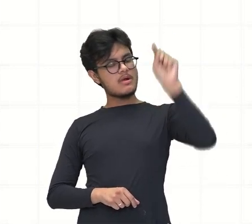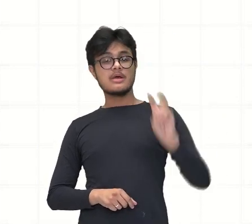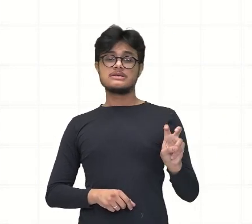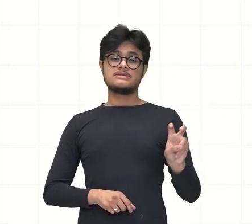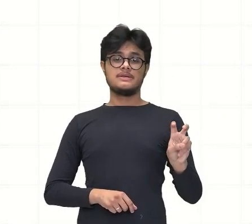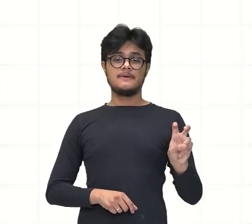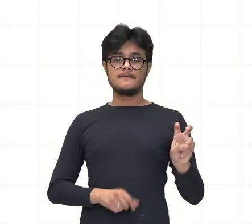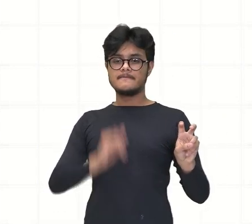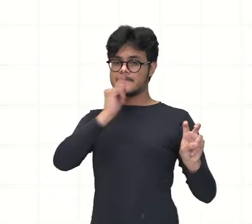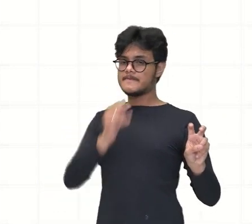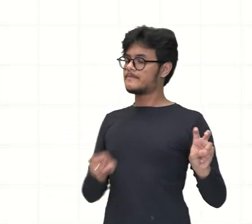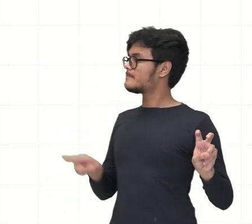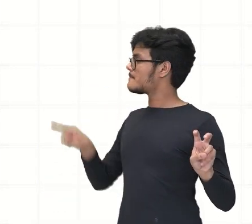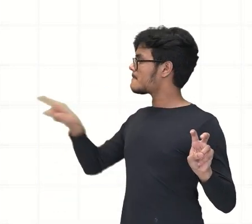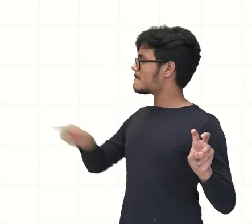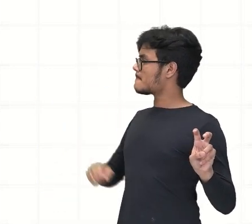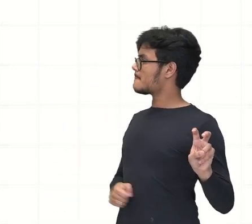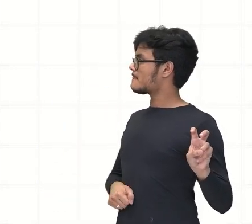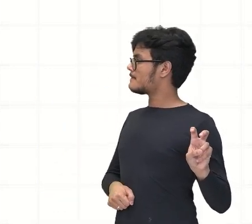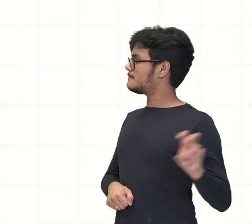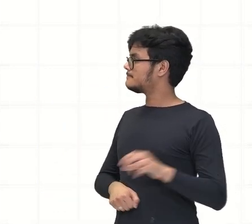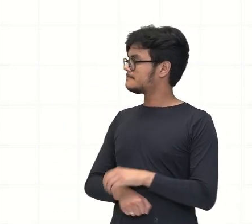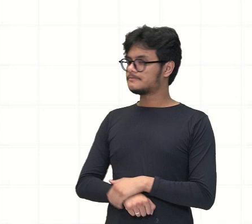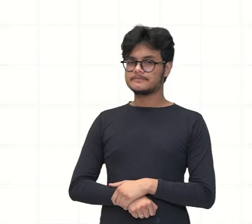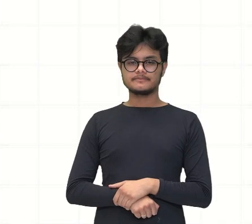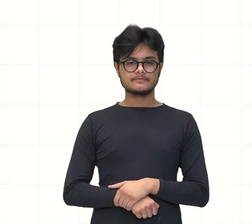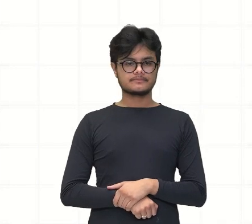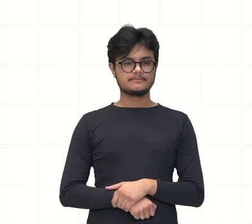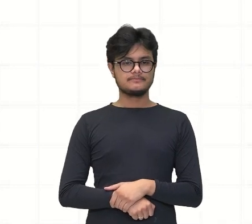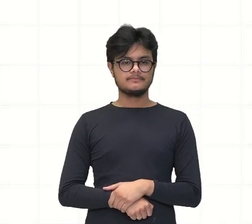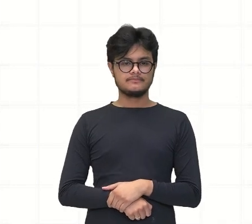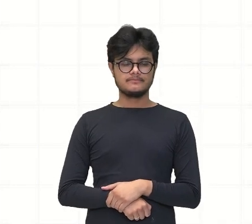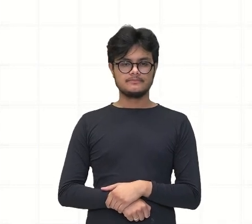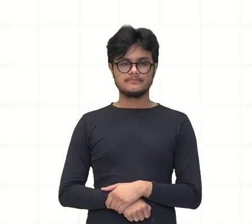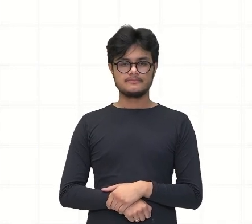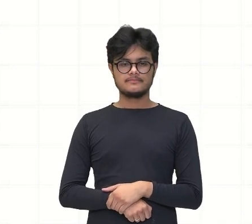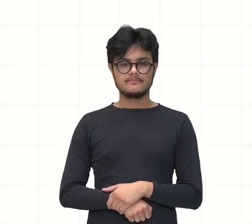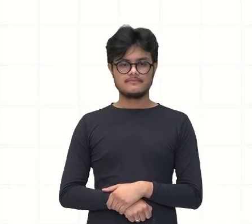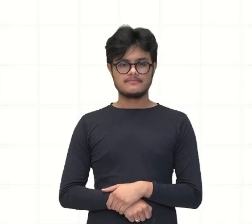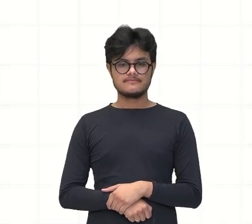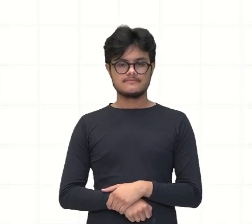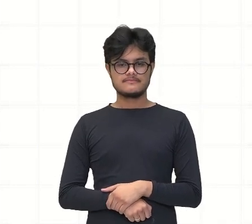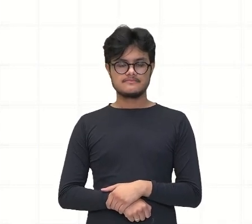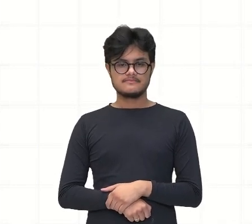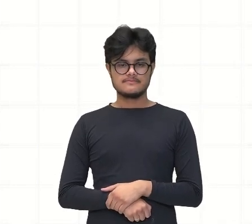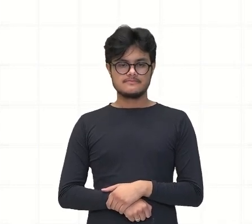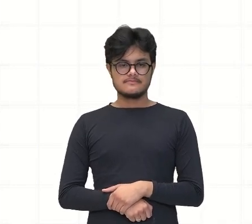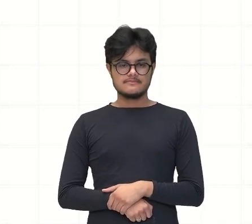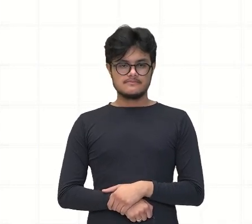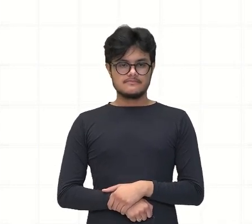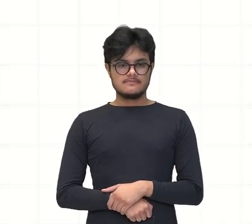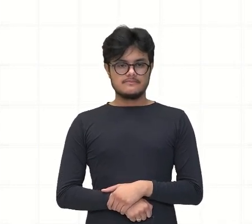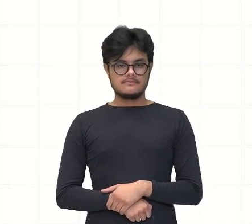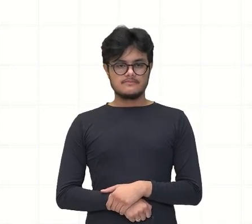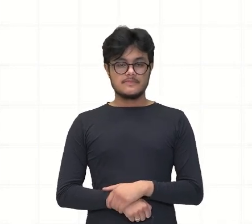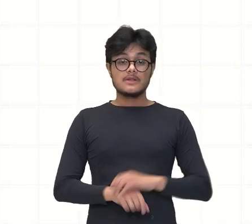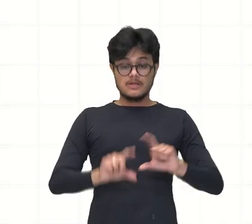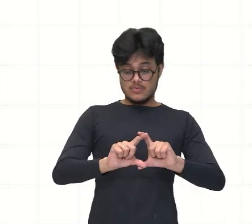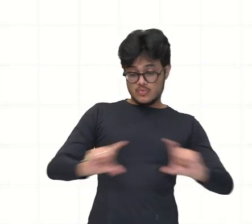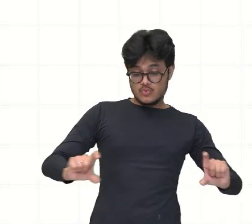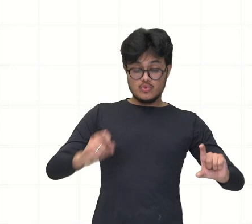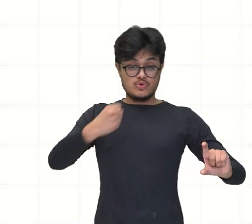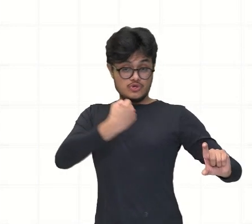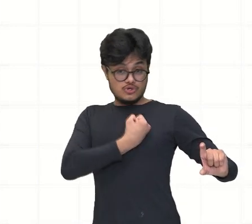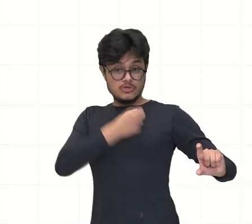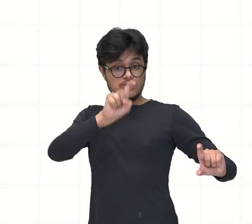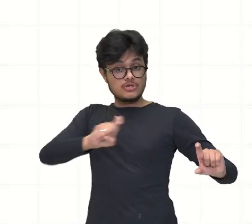nós colocamos as variáveis, que são os sabores dos din-dins. Então, o din-din de morango